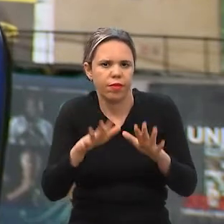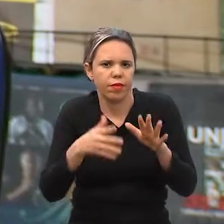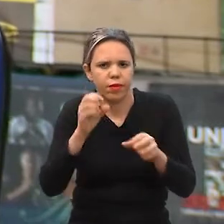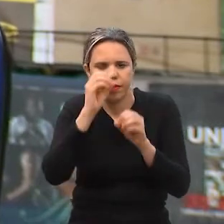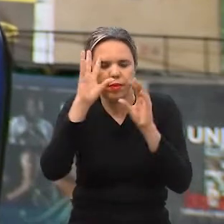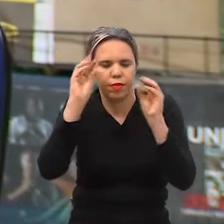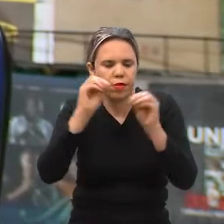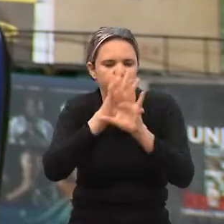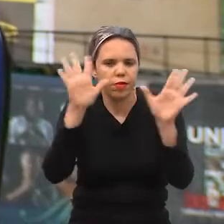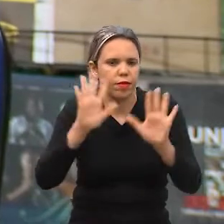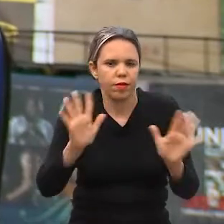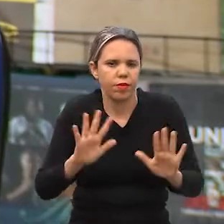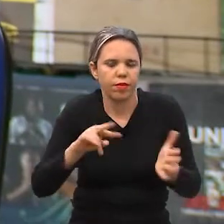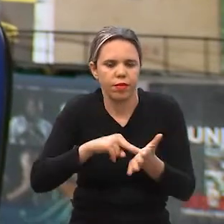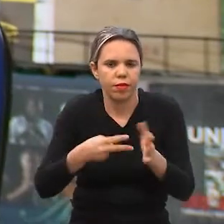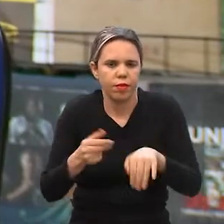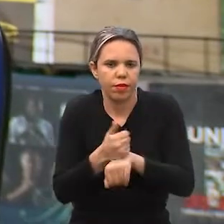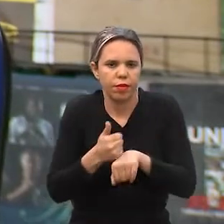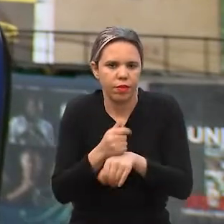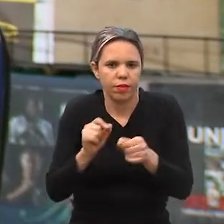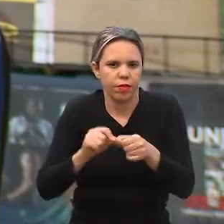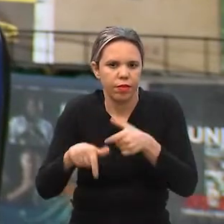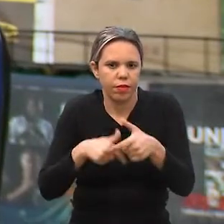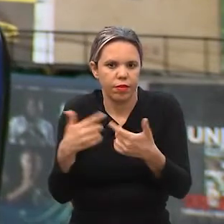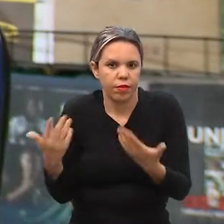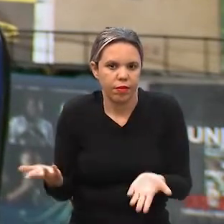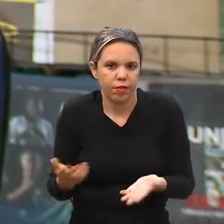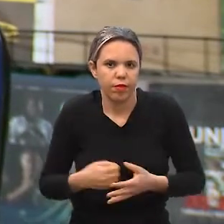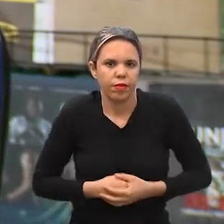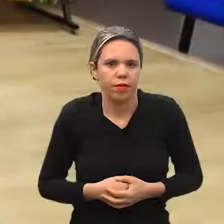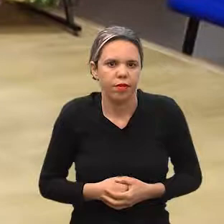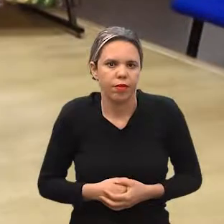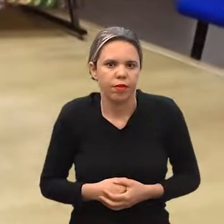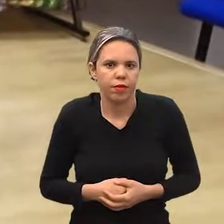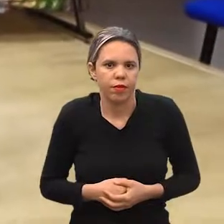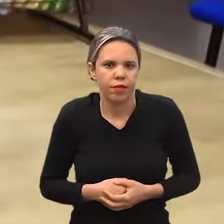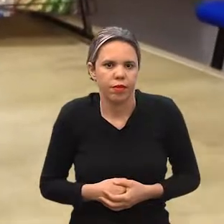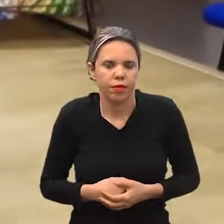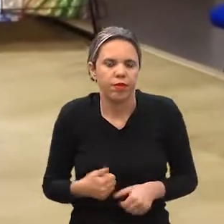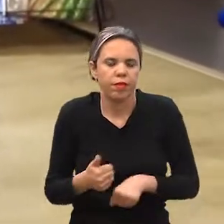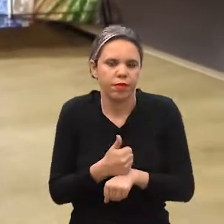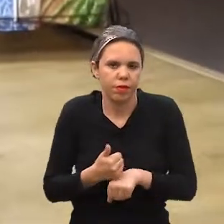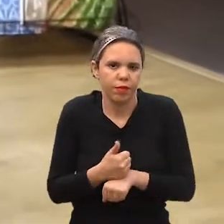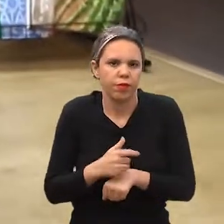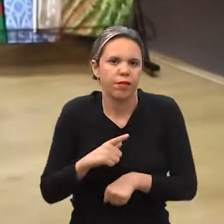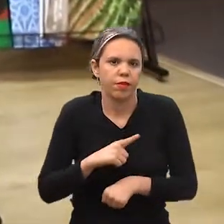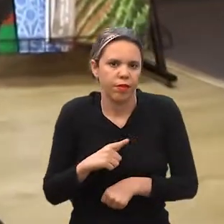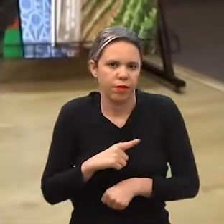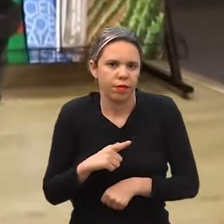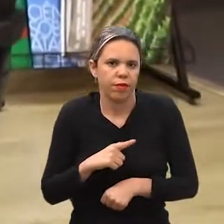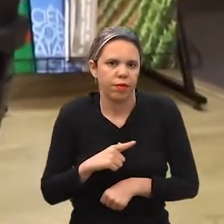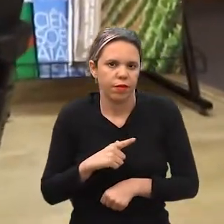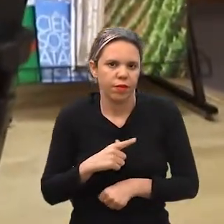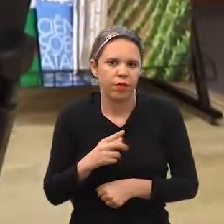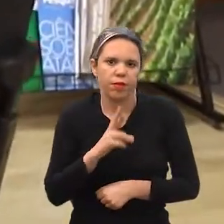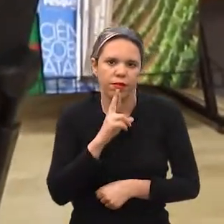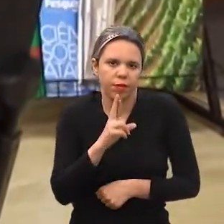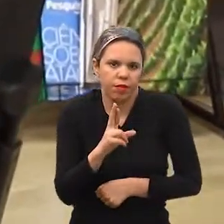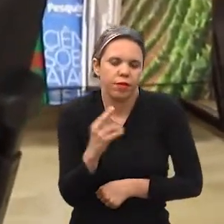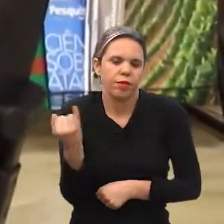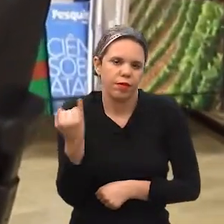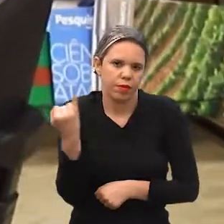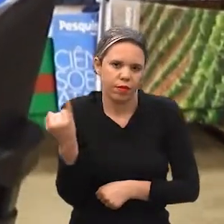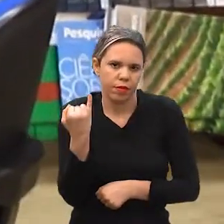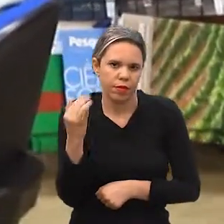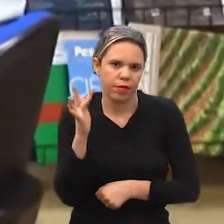claro do que um meteorologista faz, né? Mas é uma profissão que tem respostas